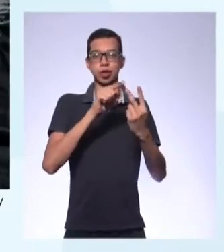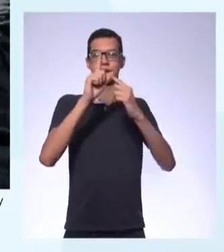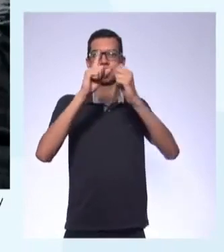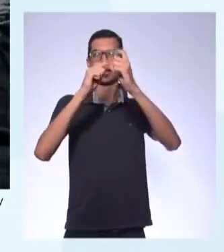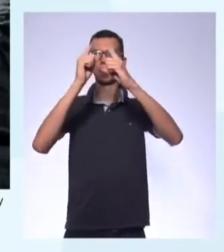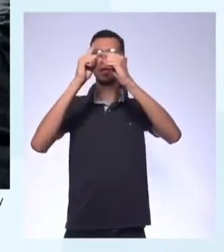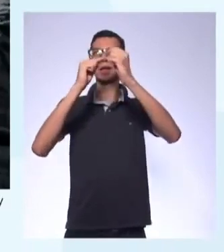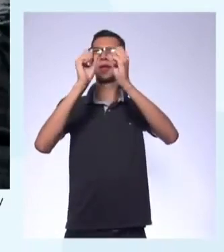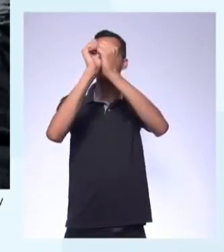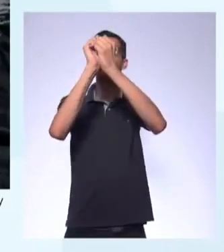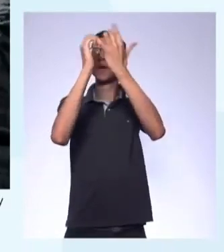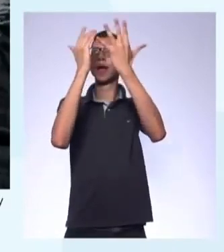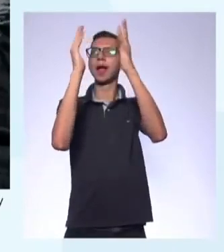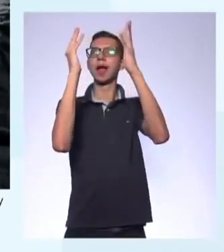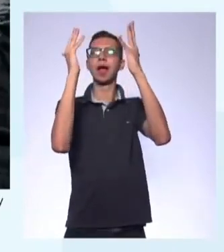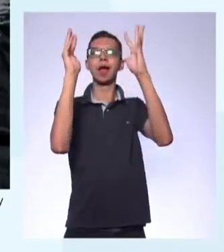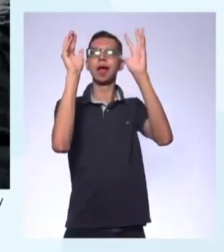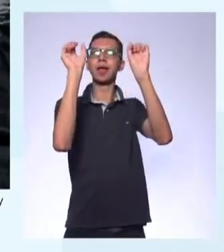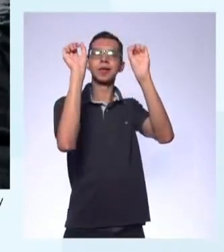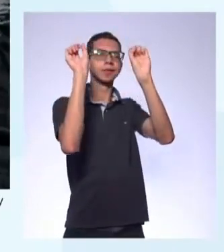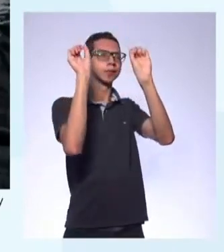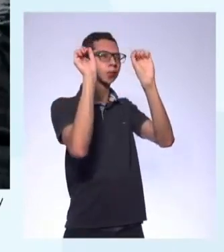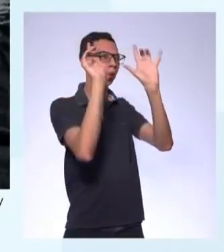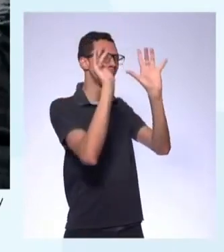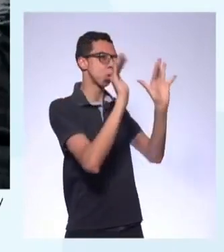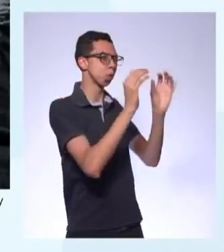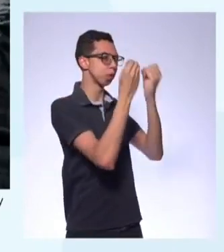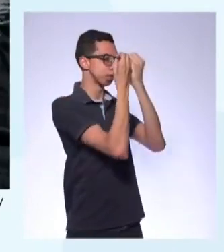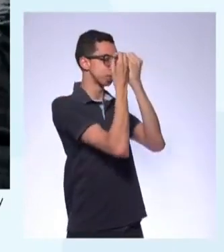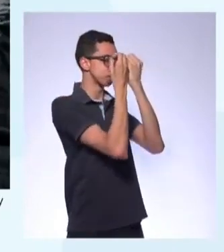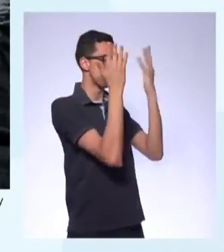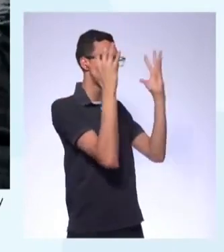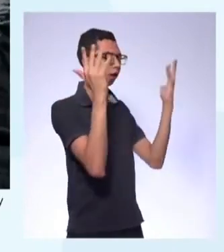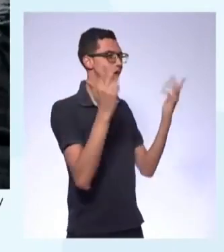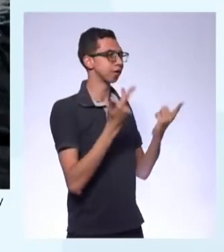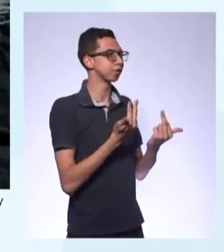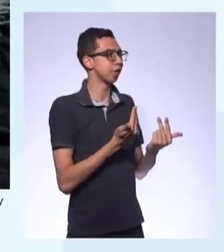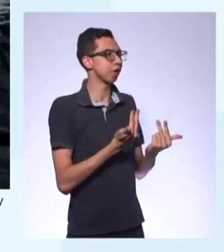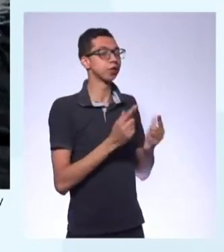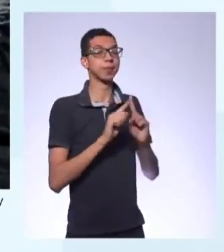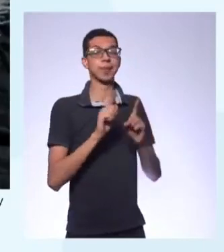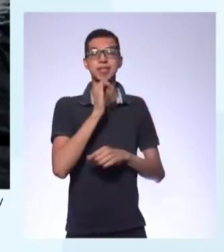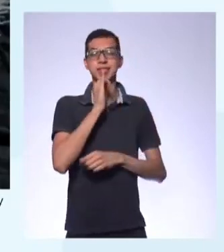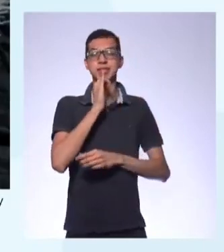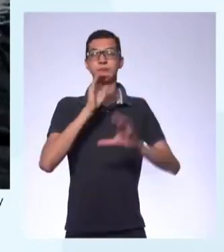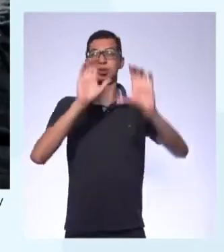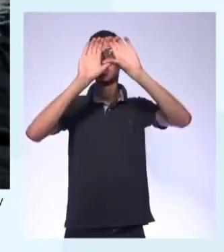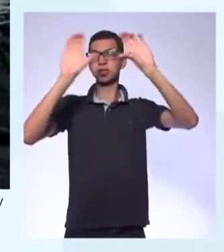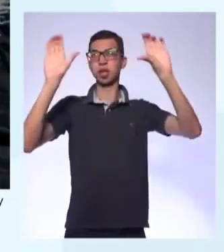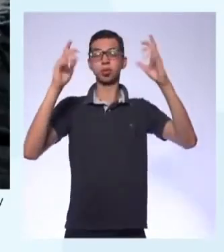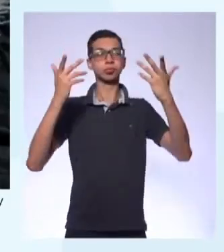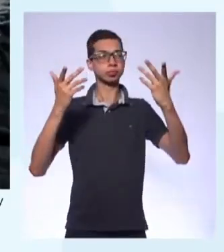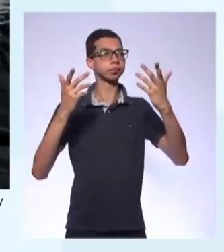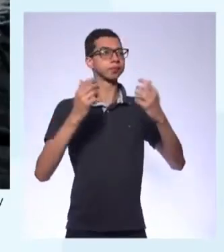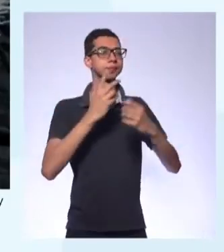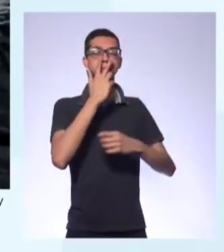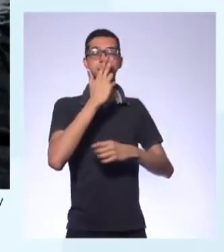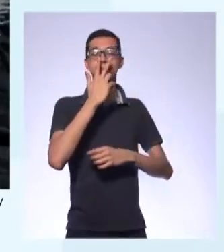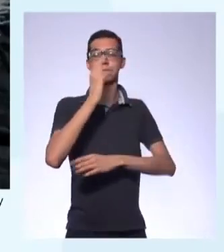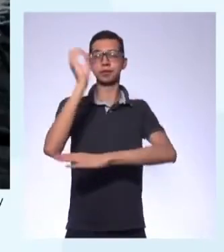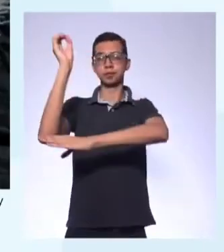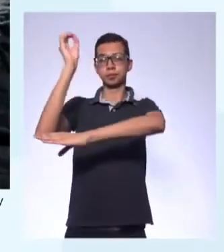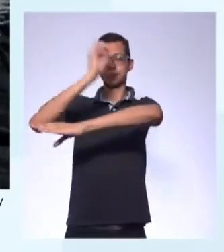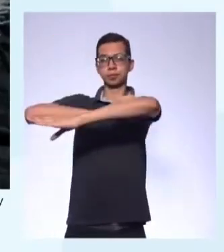contrário? Com seus olhos no céu, os astros seriam apagados, como o dia faz com a noite. E